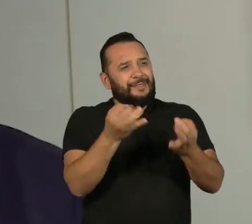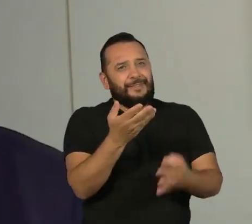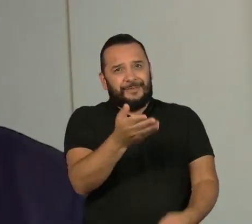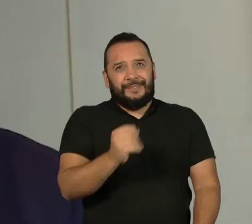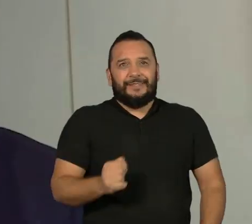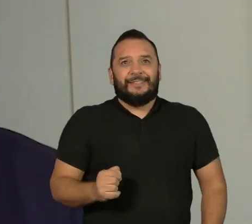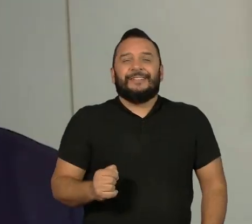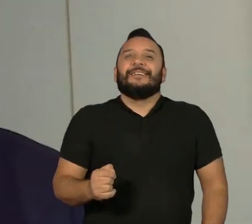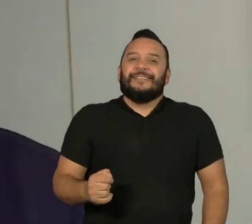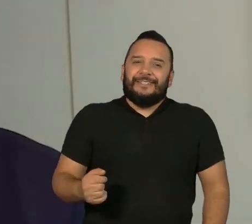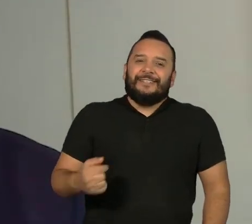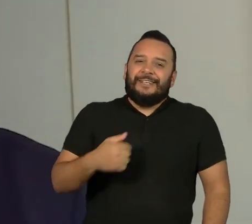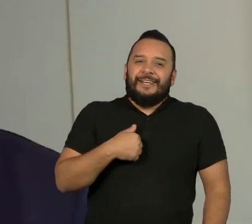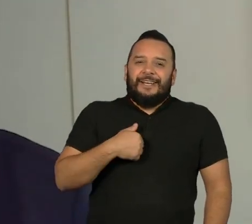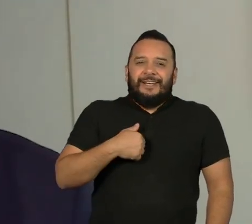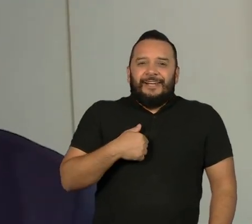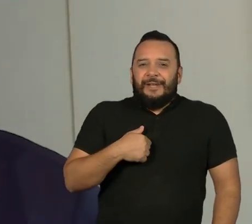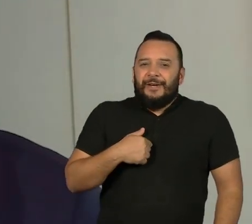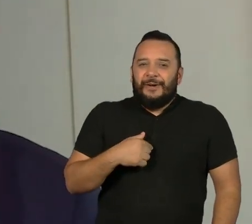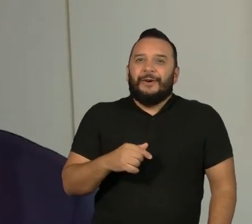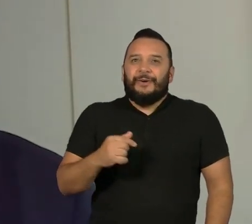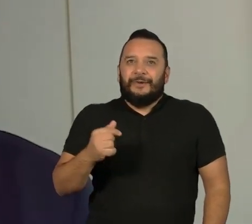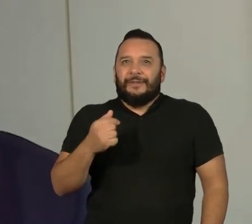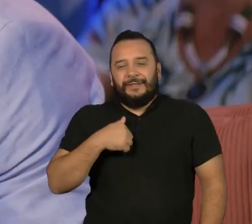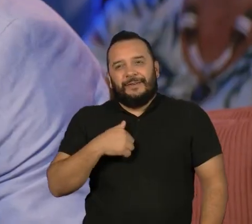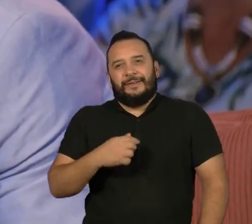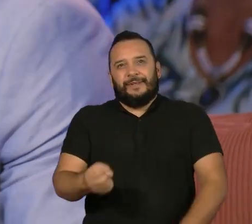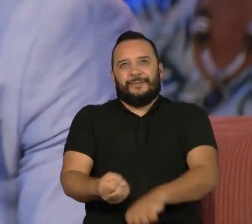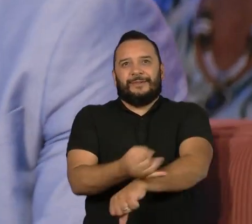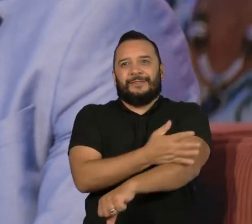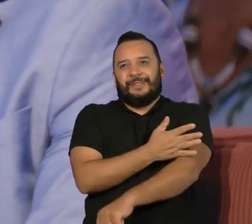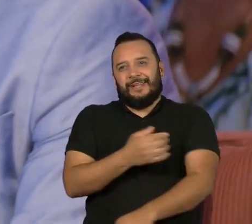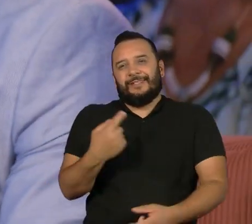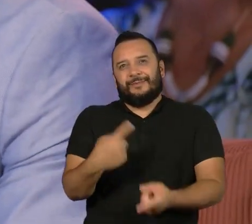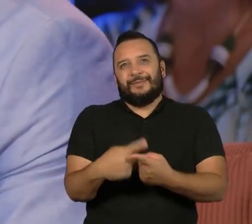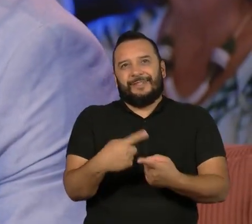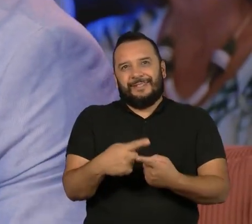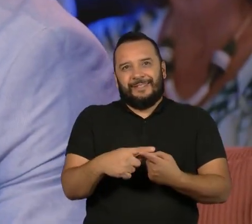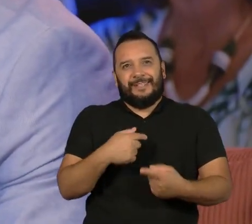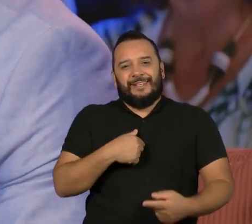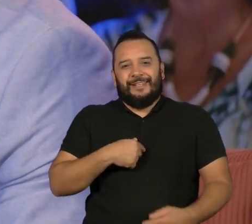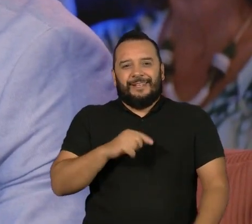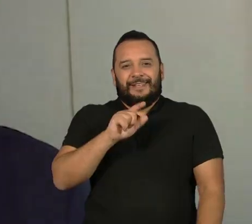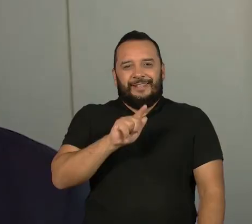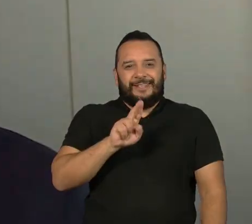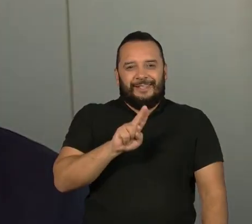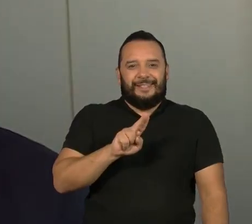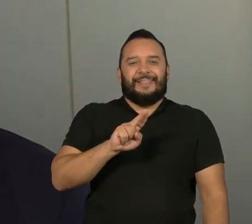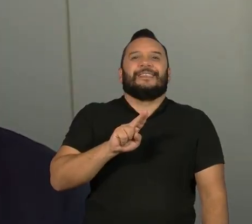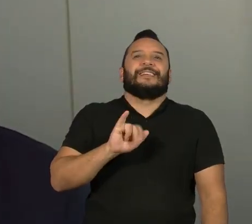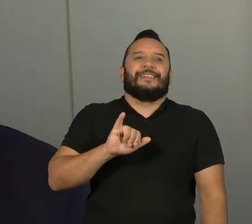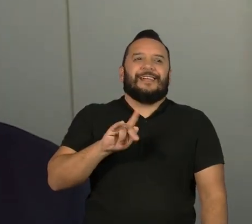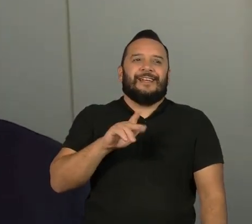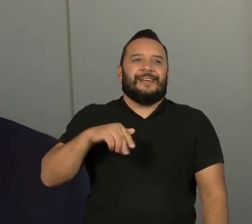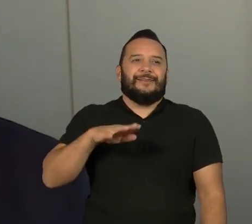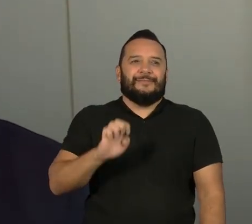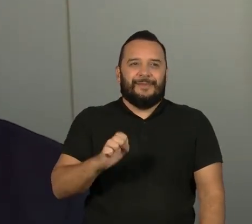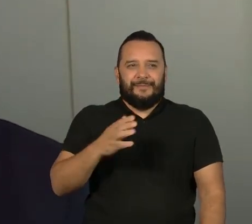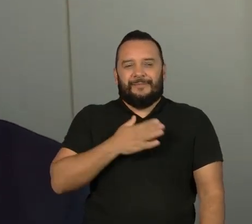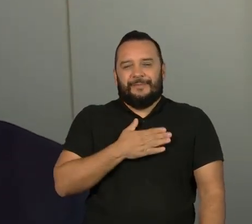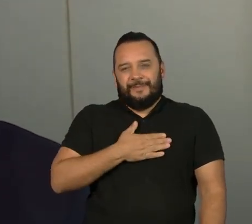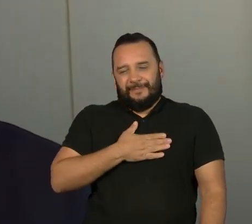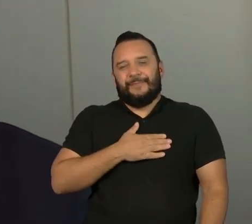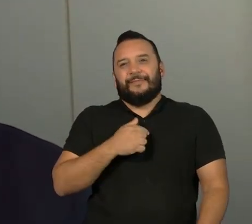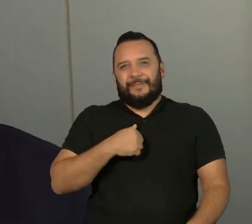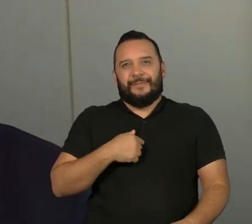Eu dei o rec e fiquei automaticamente emocionada, porque o Guilherme é meu irmão. Meu irmão